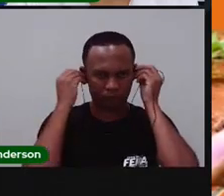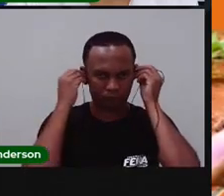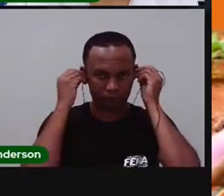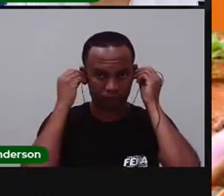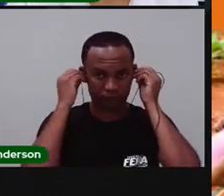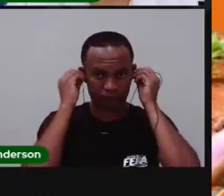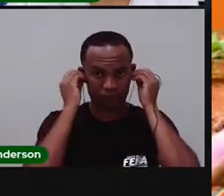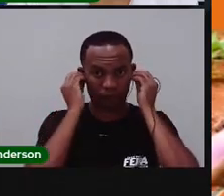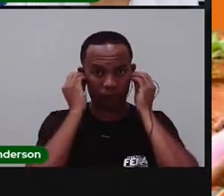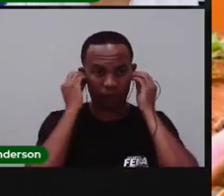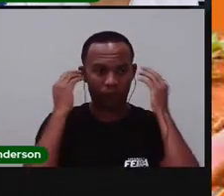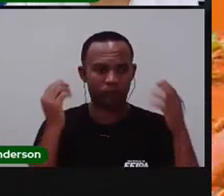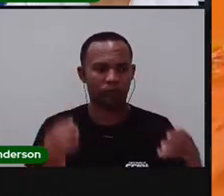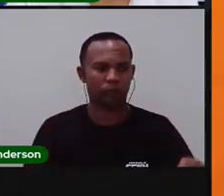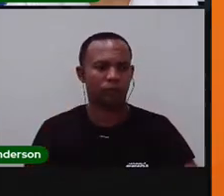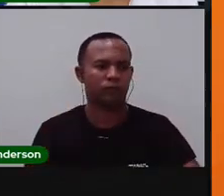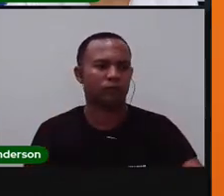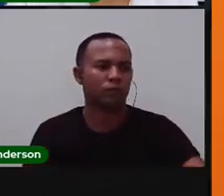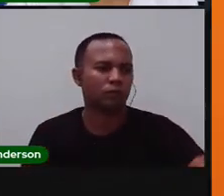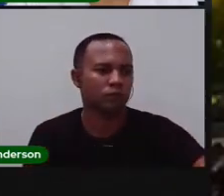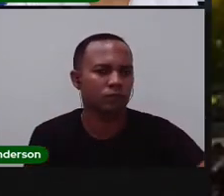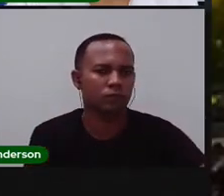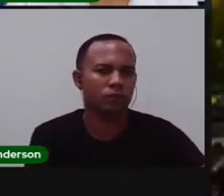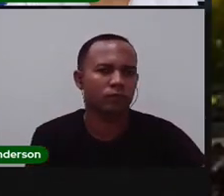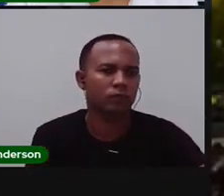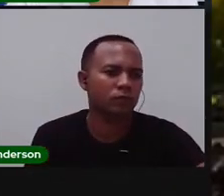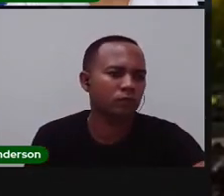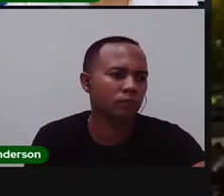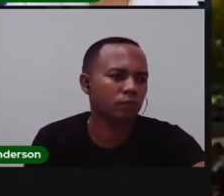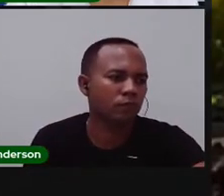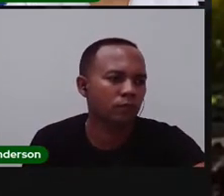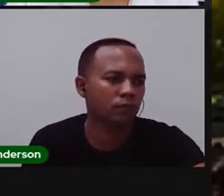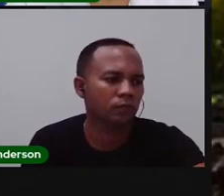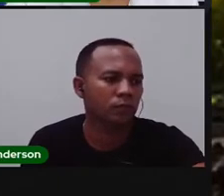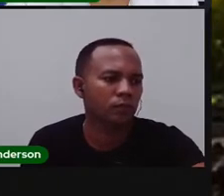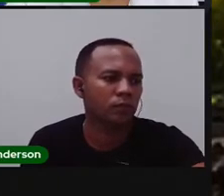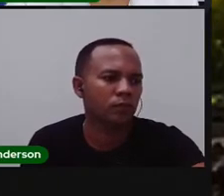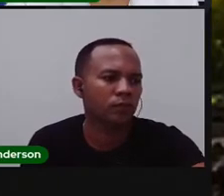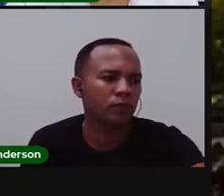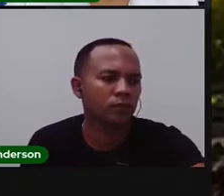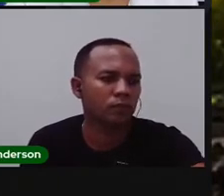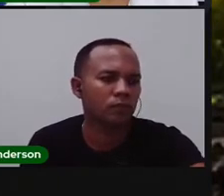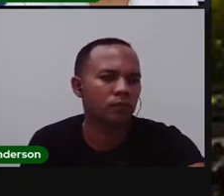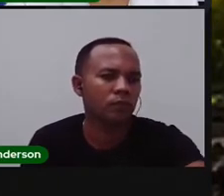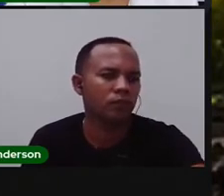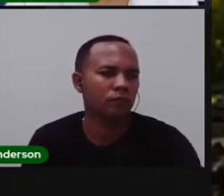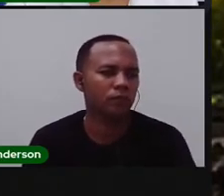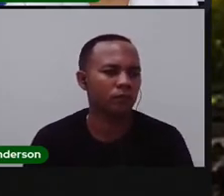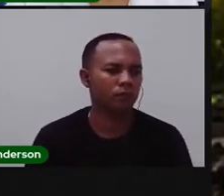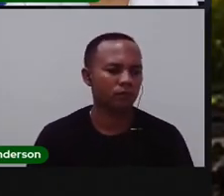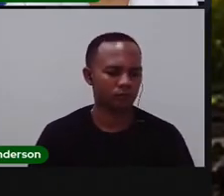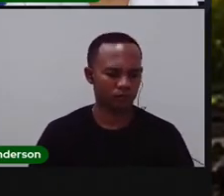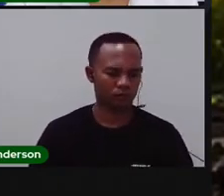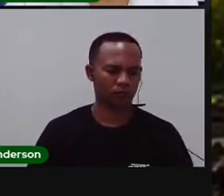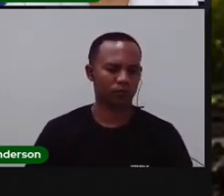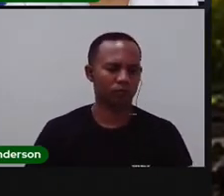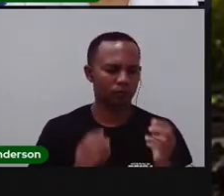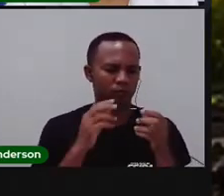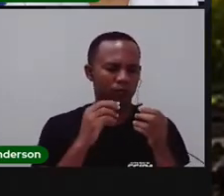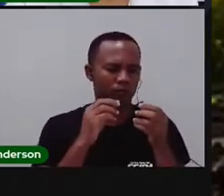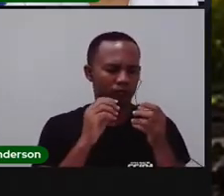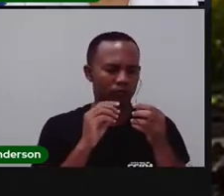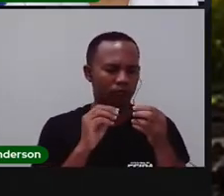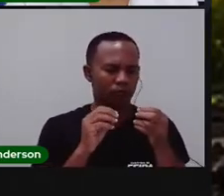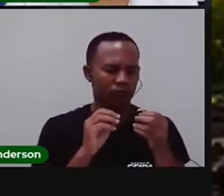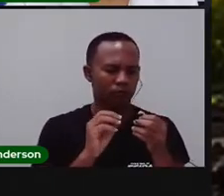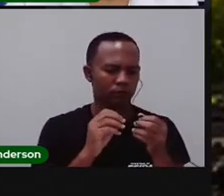vegetal ou origem animal. E é essa parte da Terra que o ser humano pratica a agricultura, que